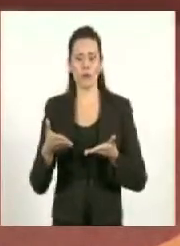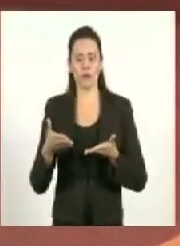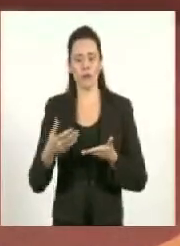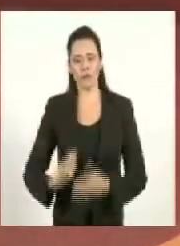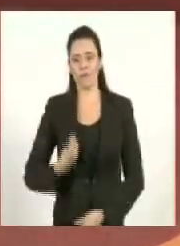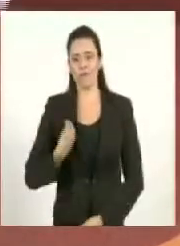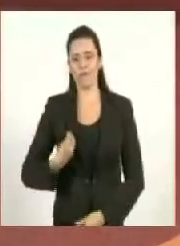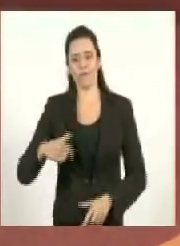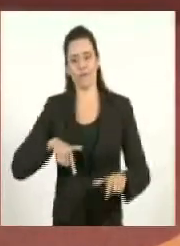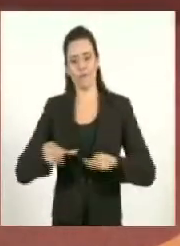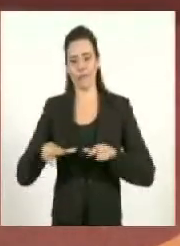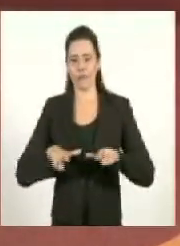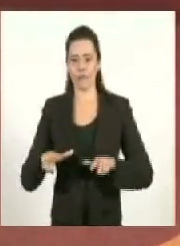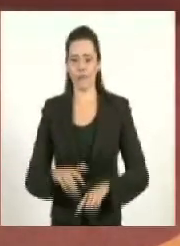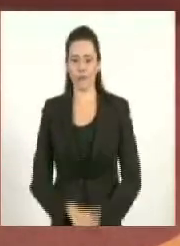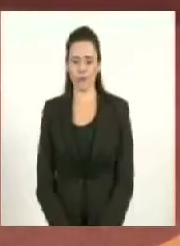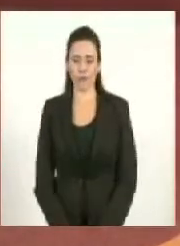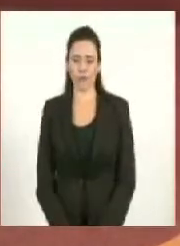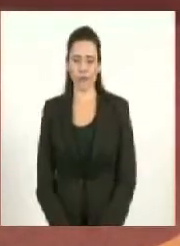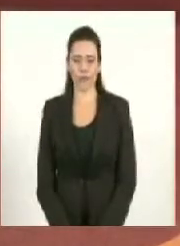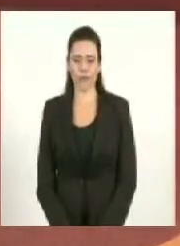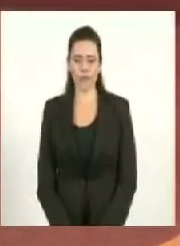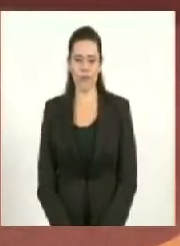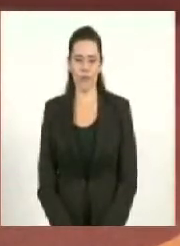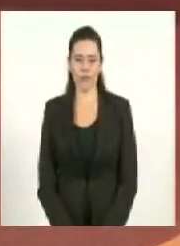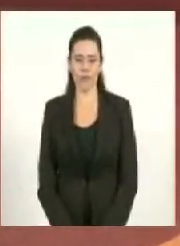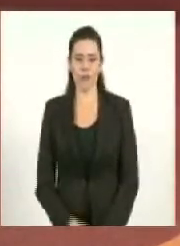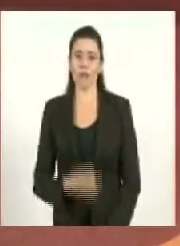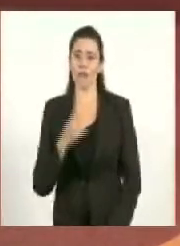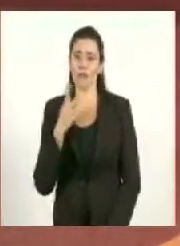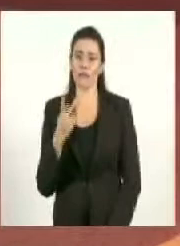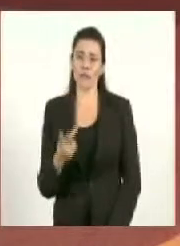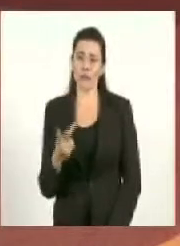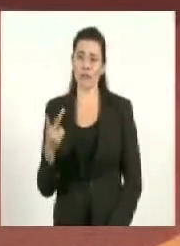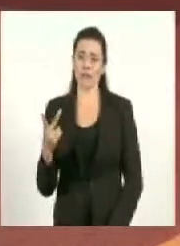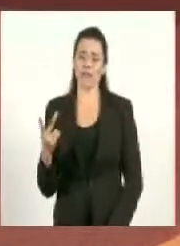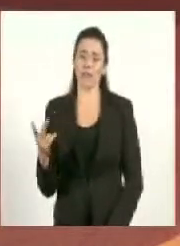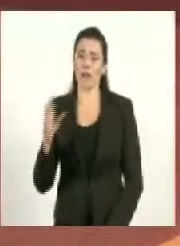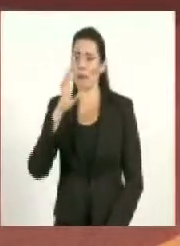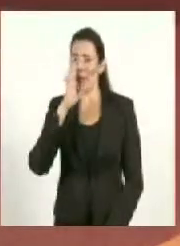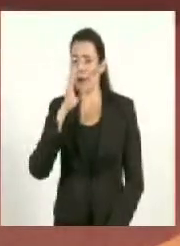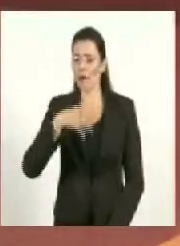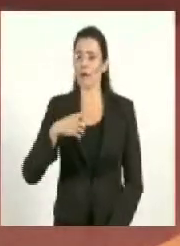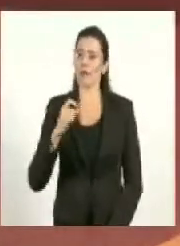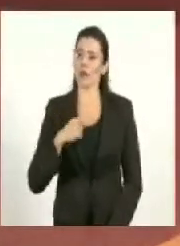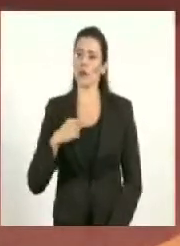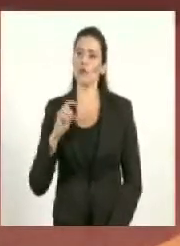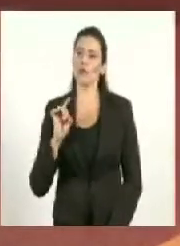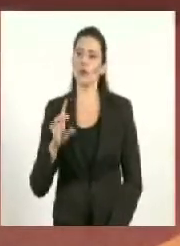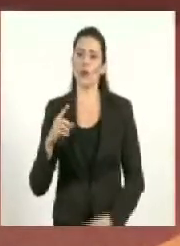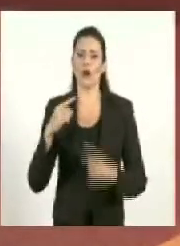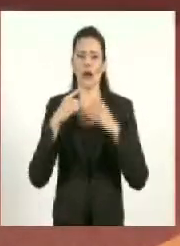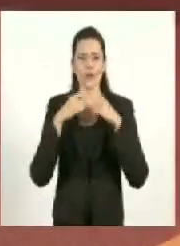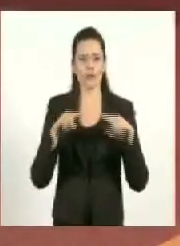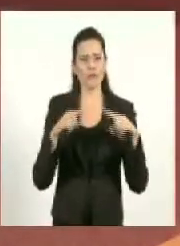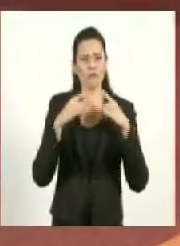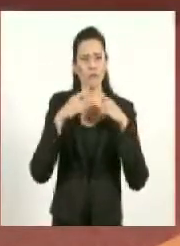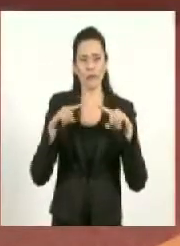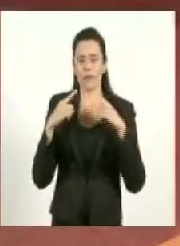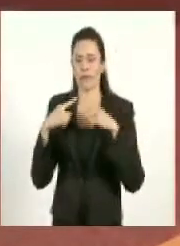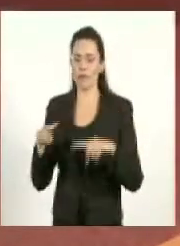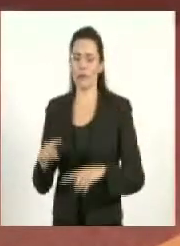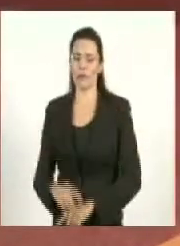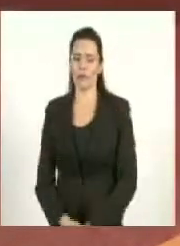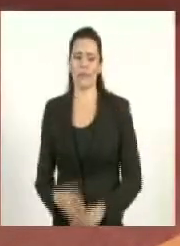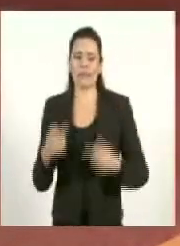as coisas. Porque falam que eu só trago críticas para a Assembleia. Eu, infelizmente, fora o deputado Levi, que às vezes traz